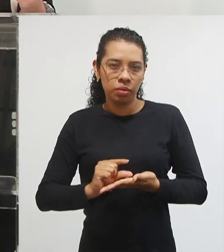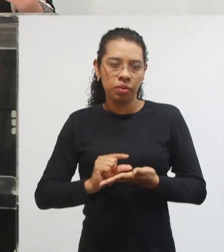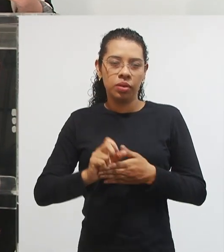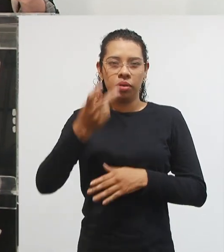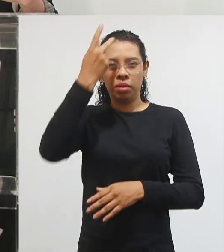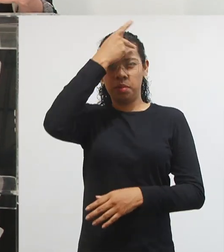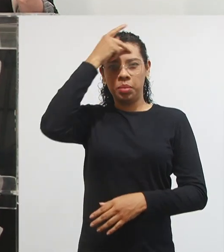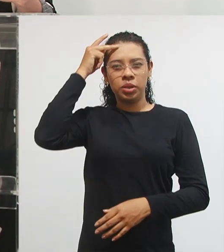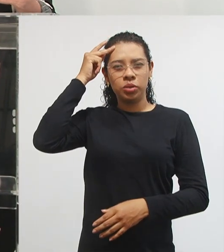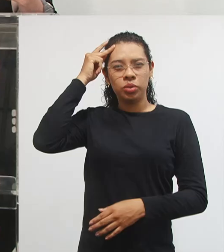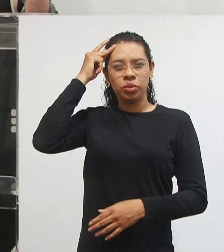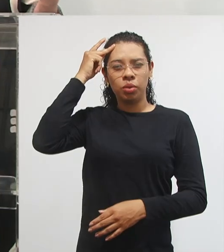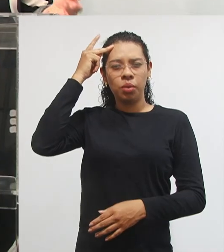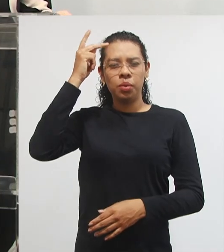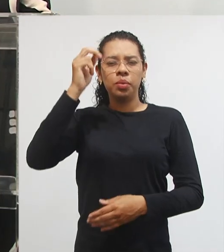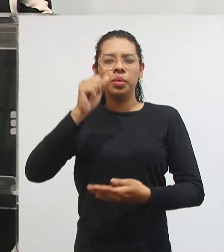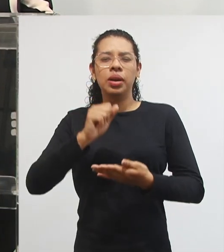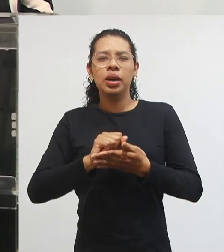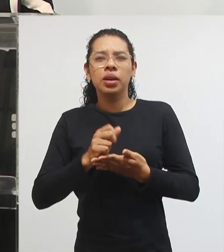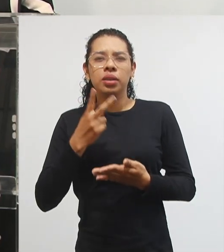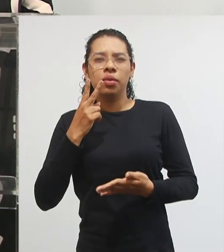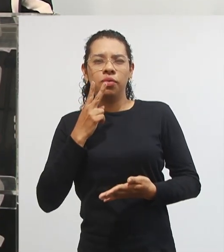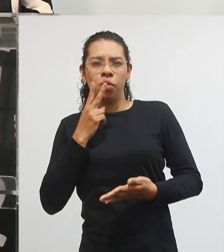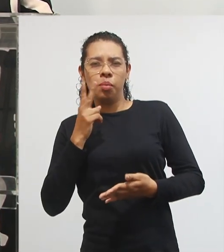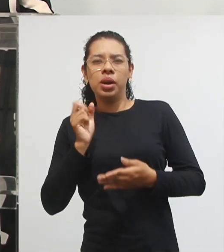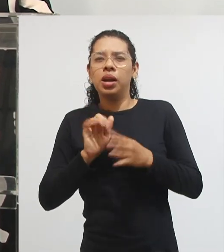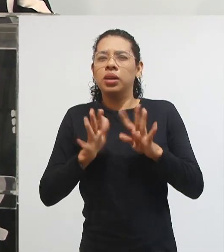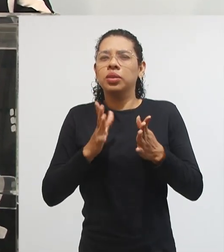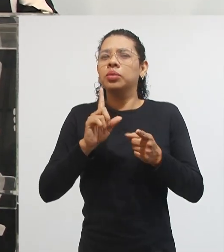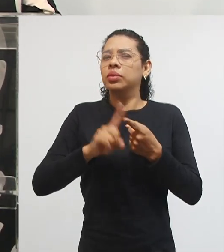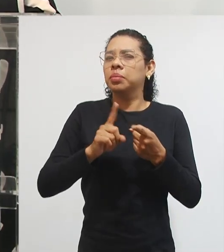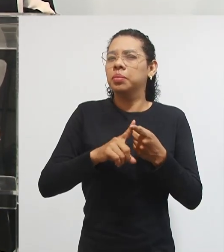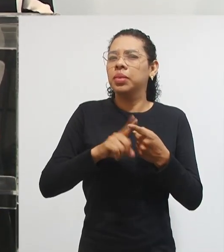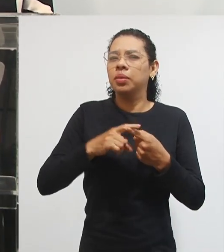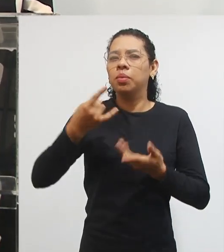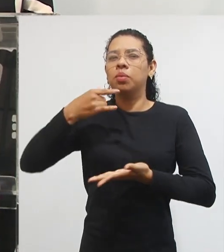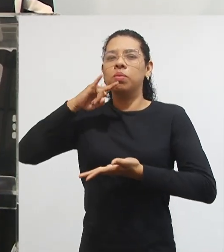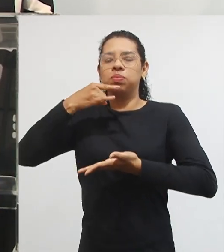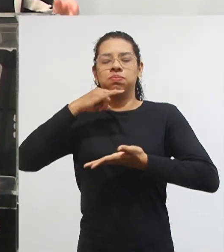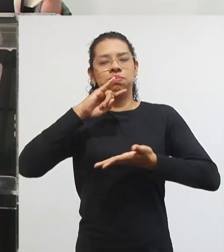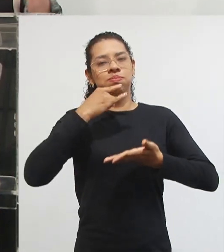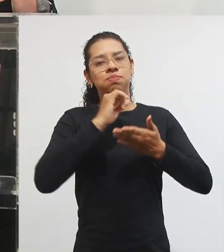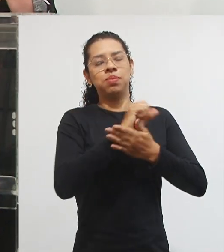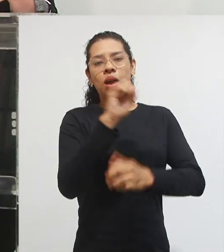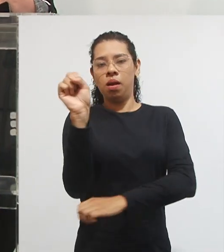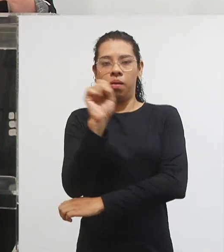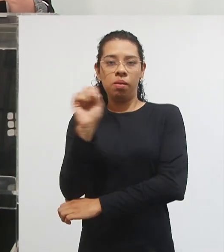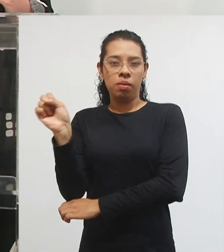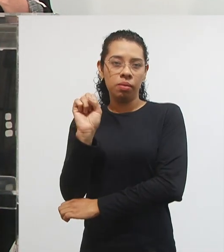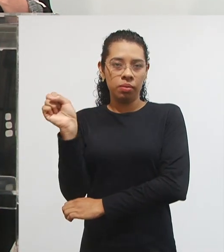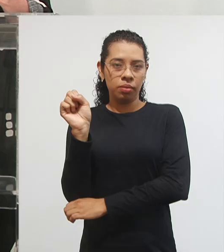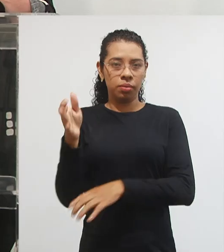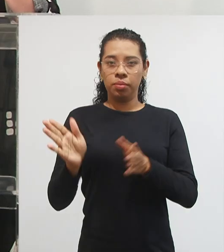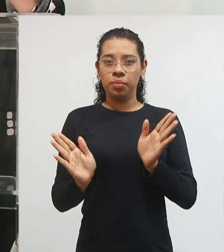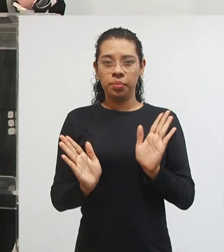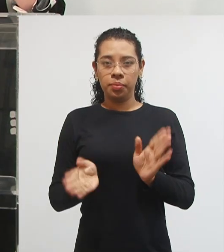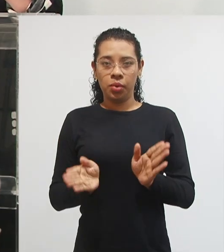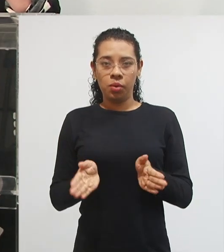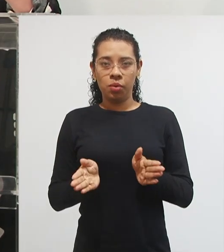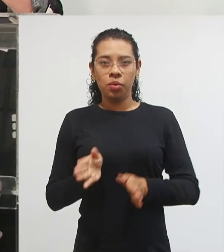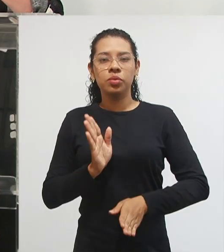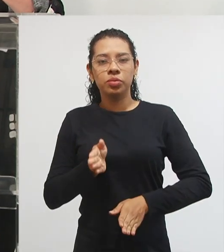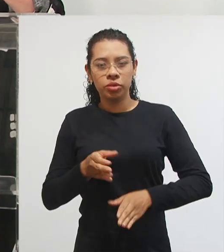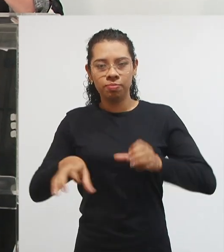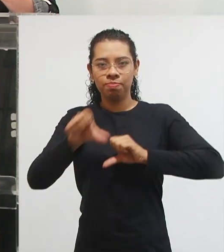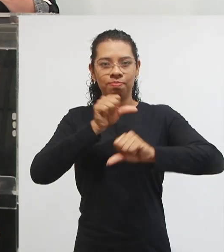décadas. Nós temos muito menos gente dirigindo alcoolizada hoje do que existia antes. As pessoas já mudaram